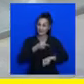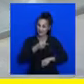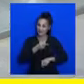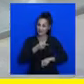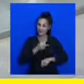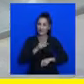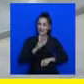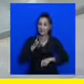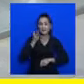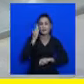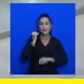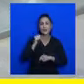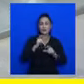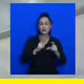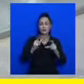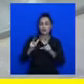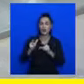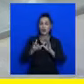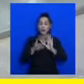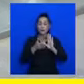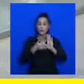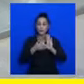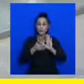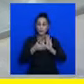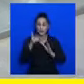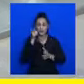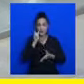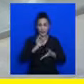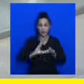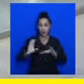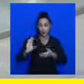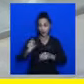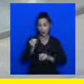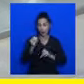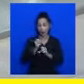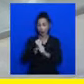você já poderá saber de onde são as apostas vencedoras